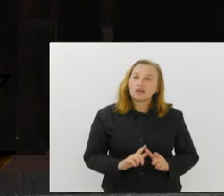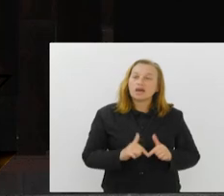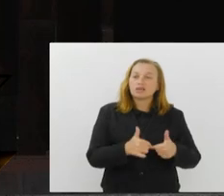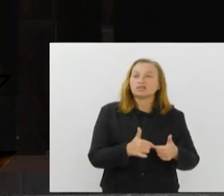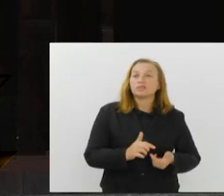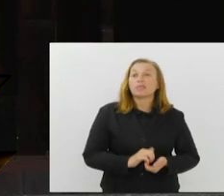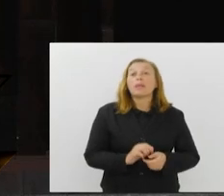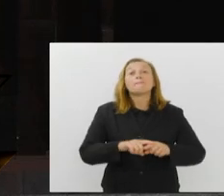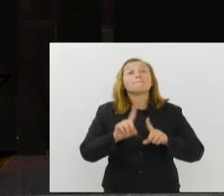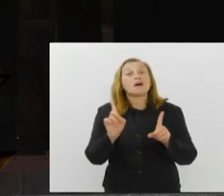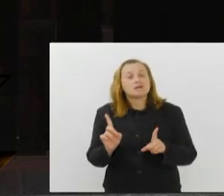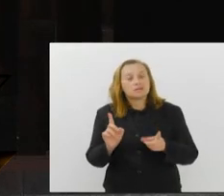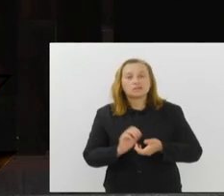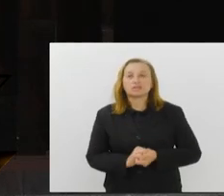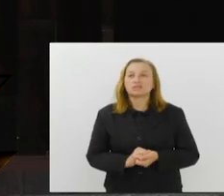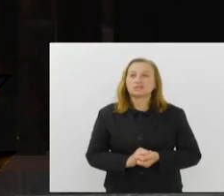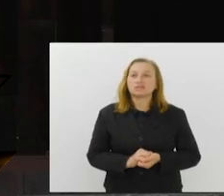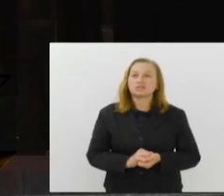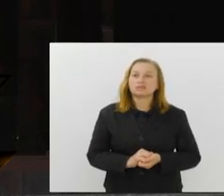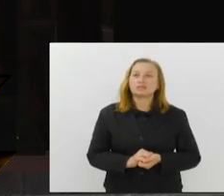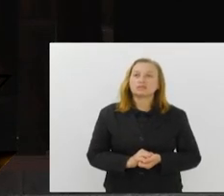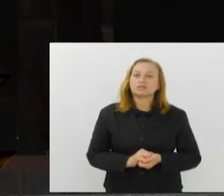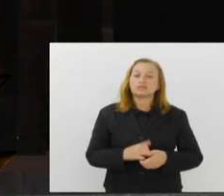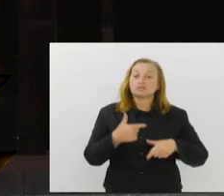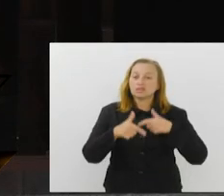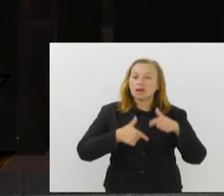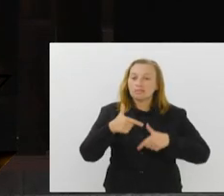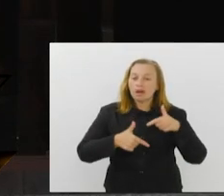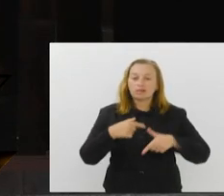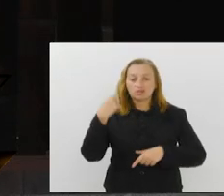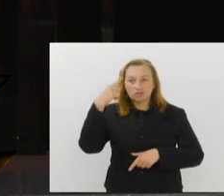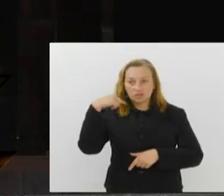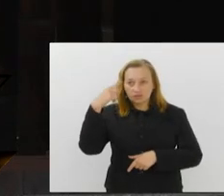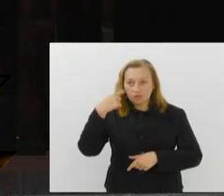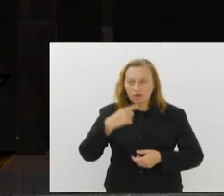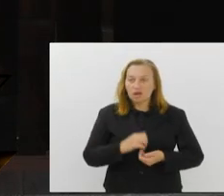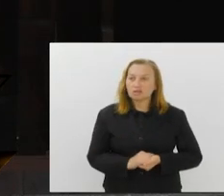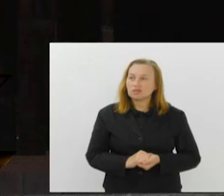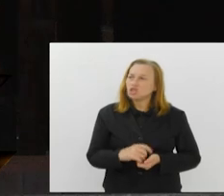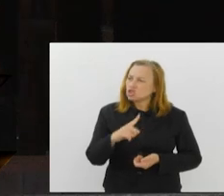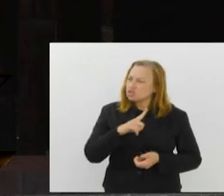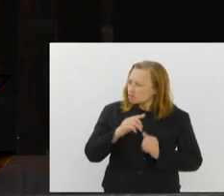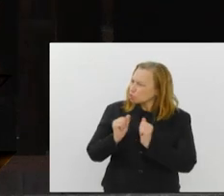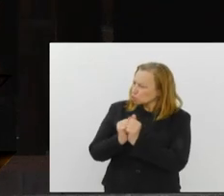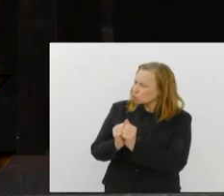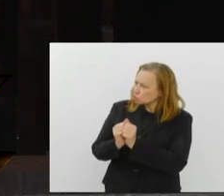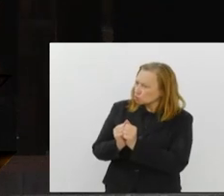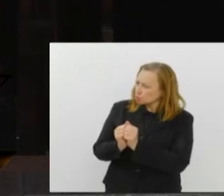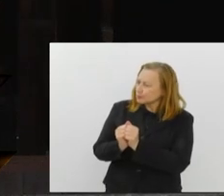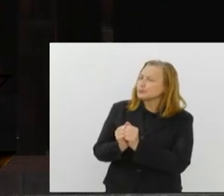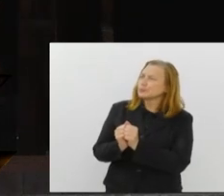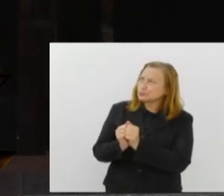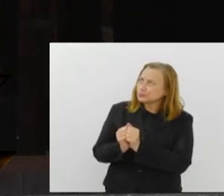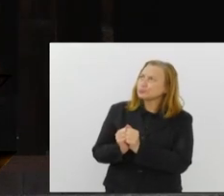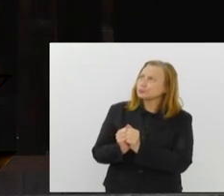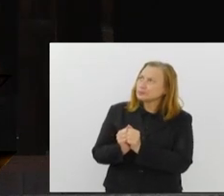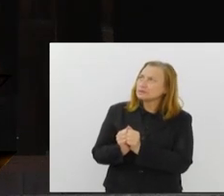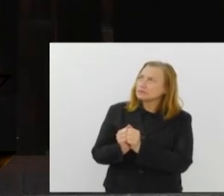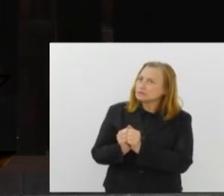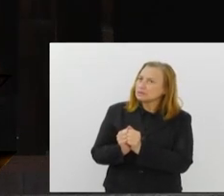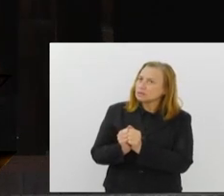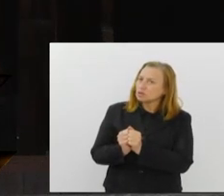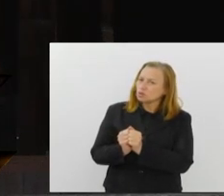mas a atuação de advogados atuação nós tivemos juntos na